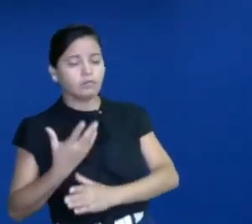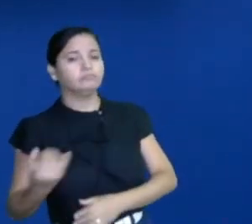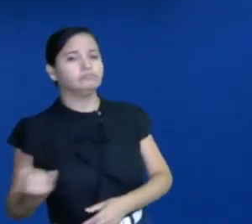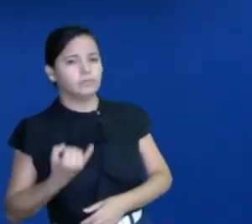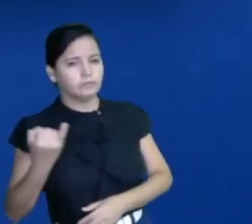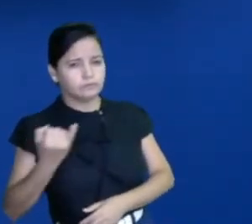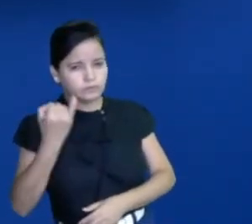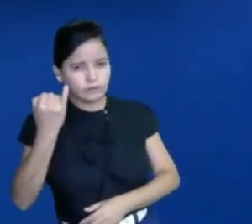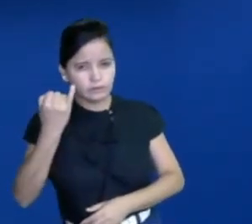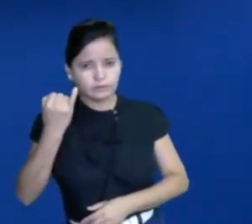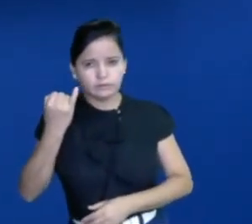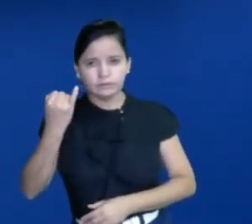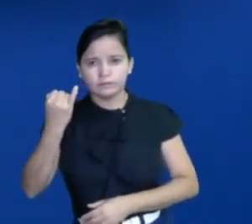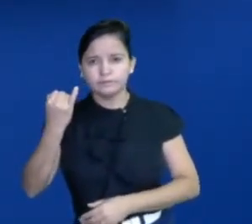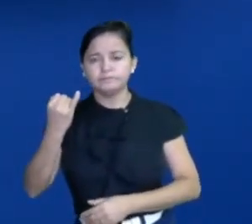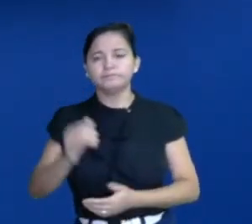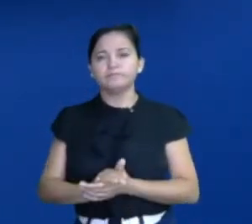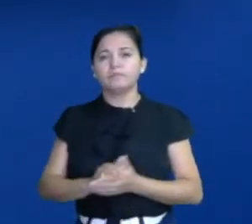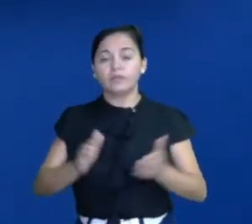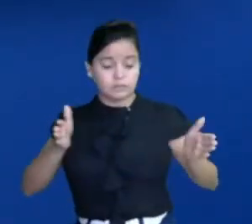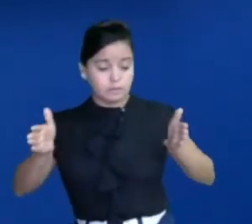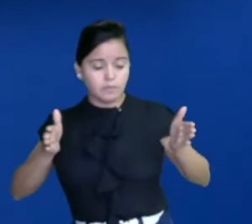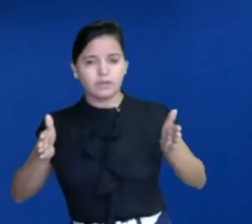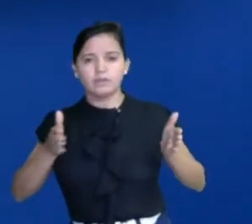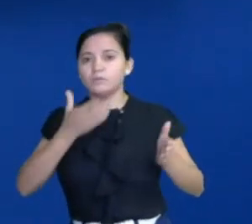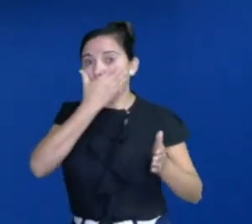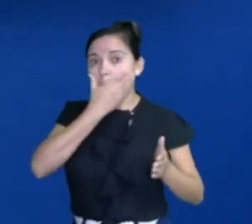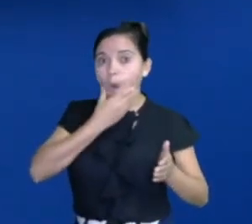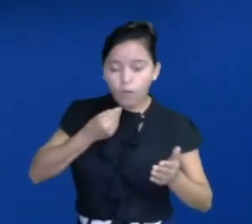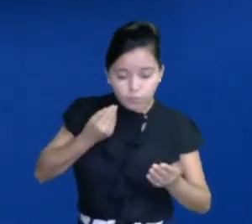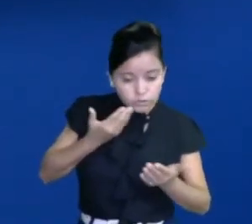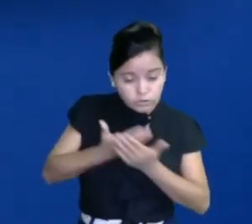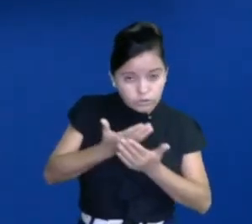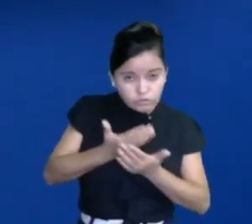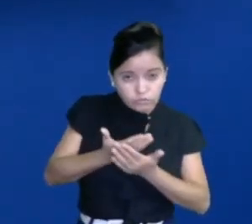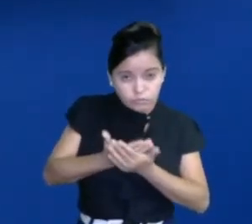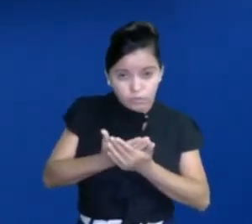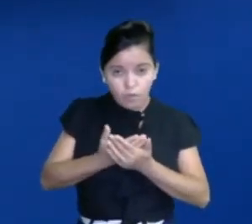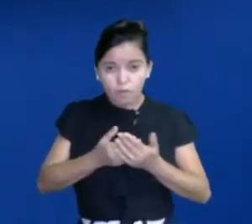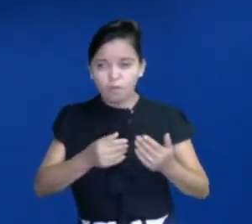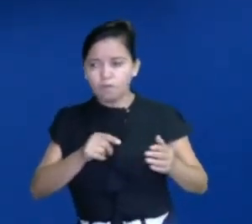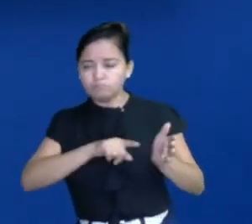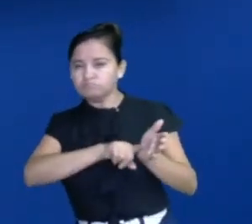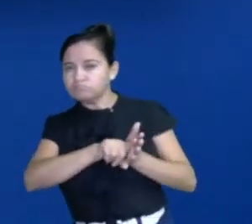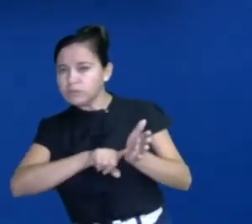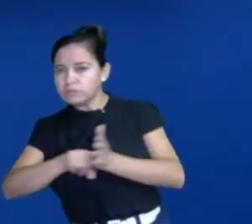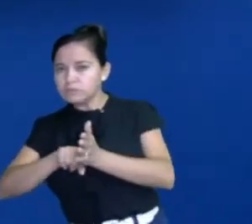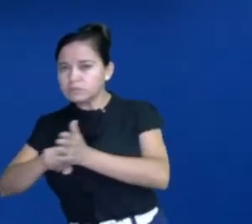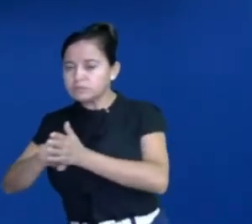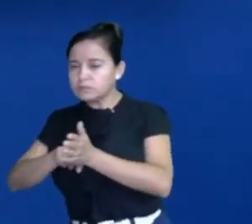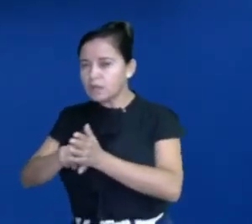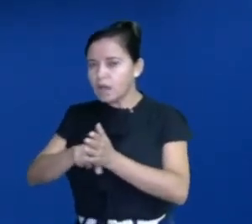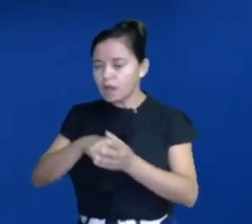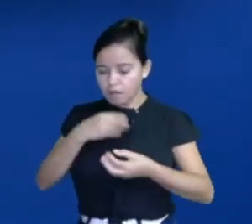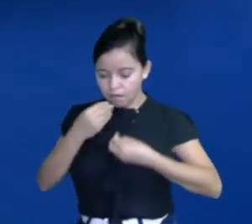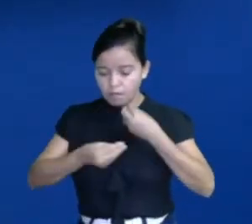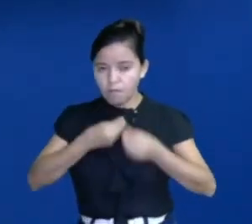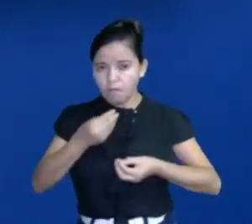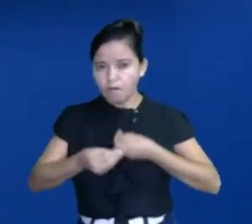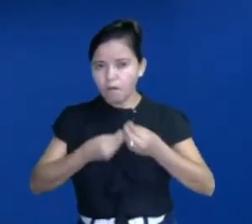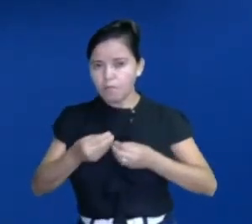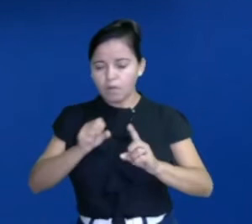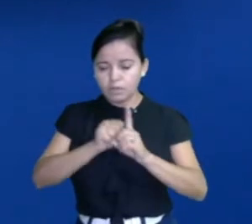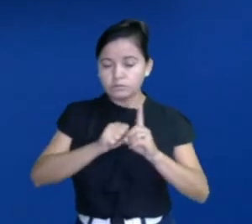se dão a partir desse período, quando esses estudiosos começaram a ver que entre um acontecimento e outro,